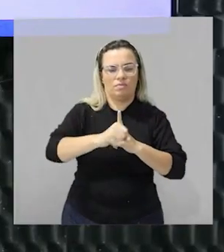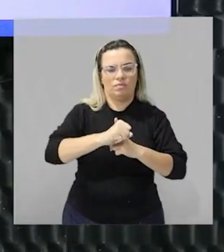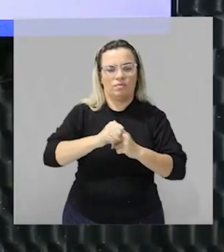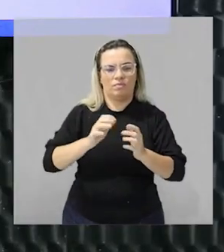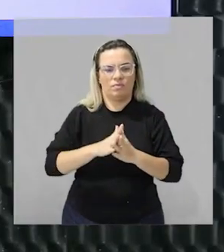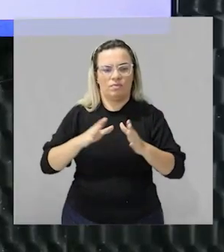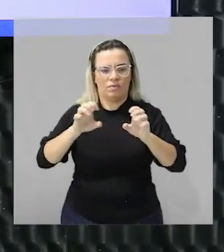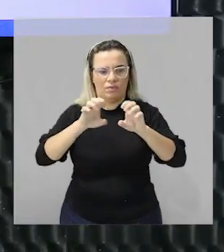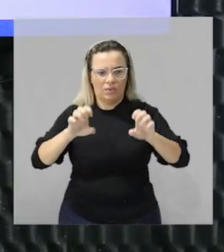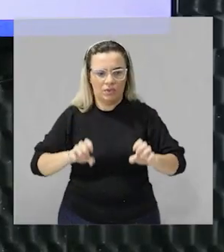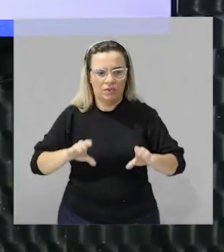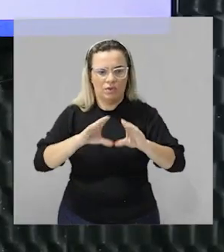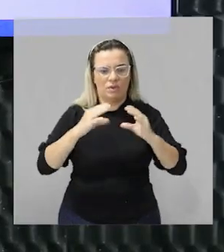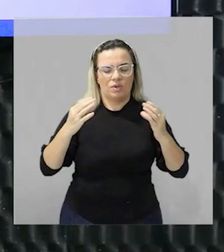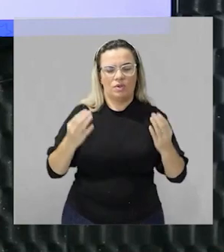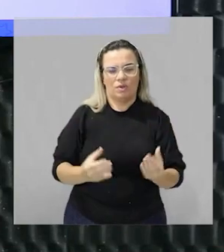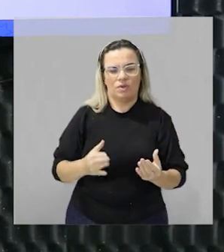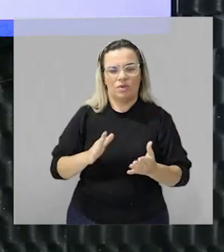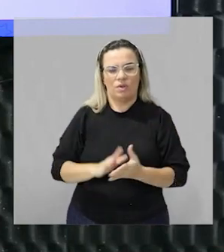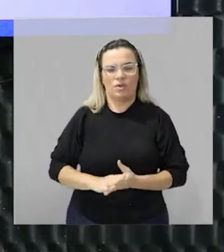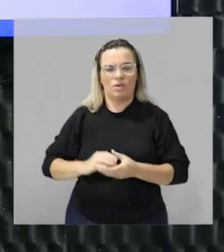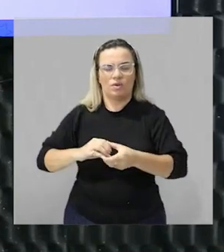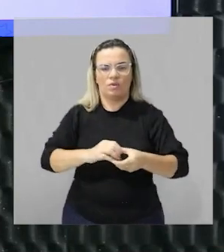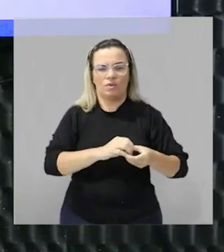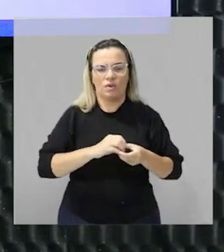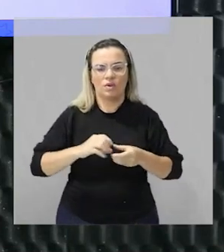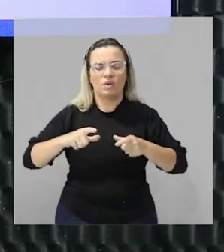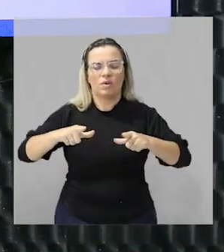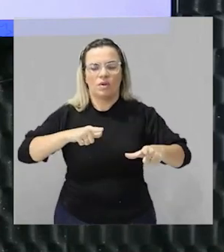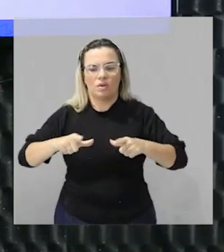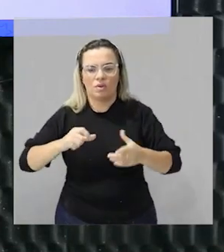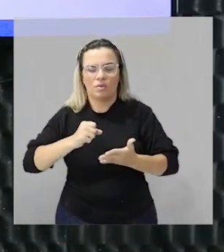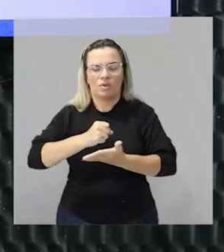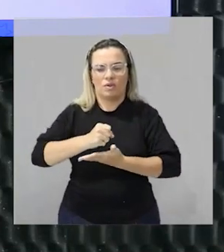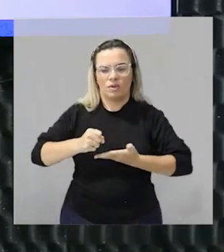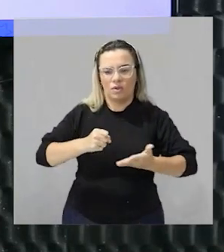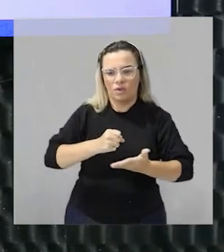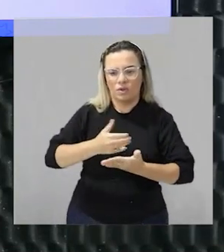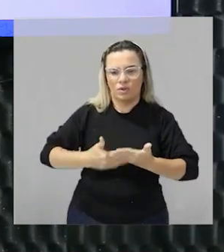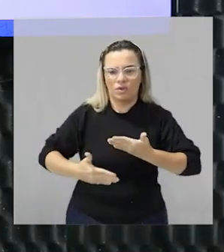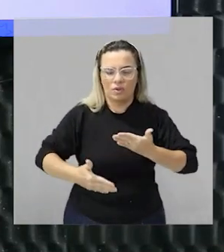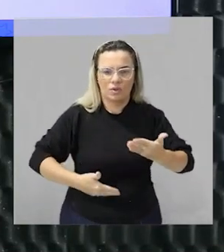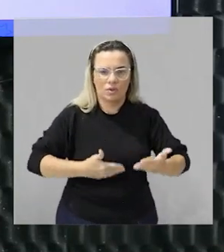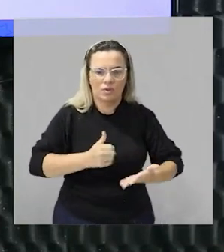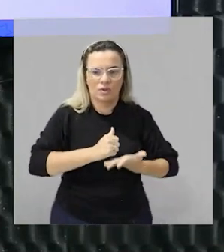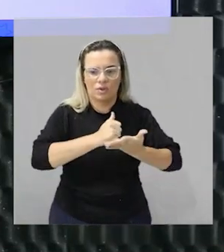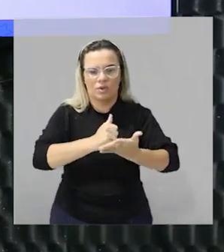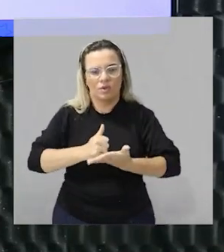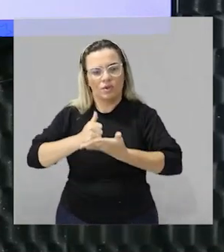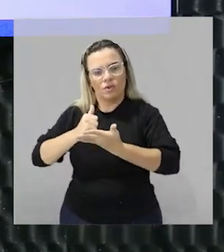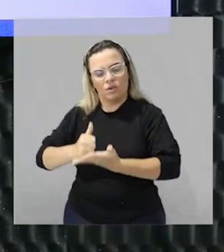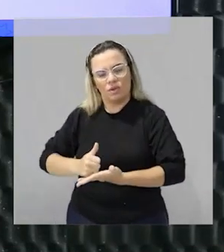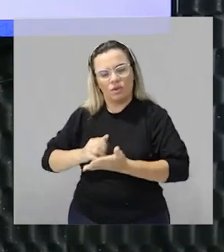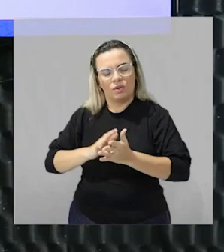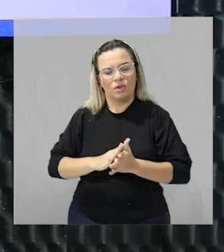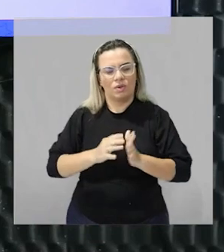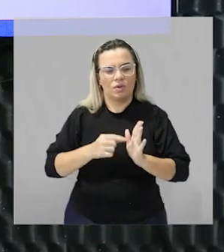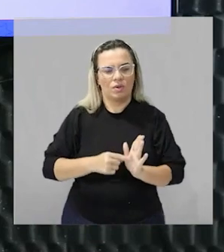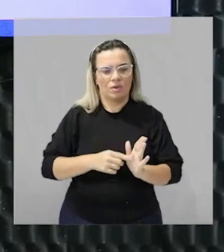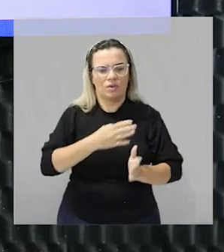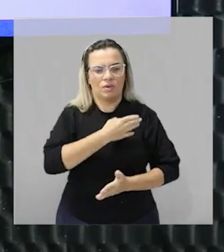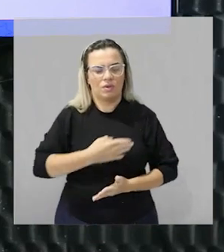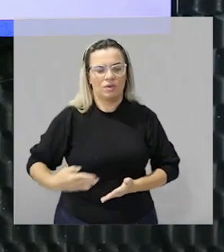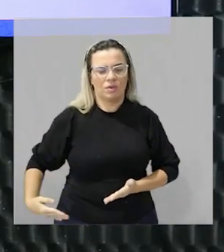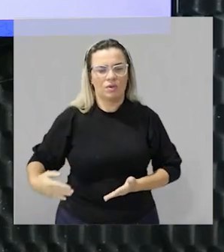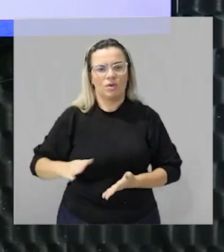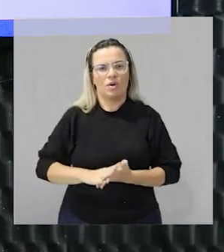estrutura comunitária de trabalho cooperativo, baseado no mutirão, como modelo de governança de autogestão.